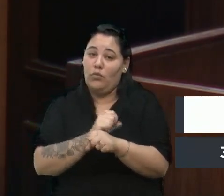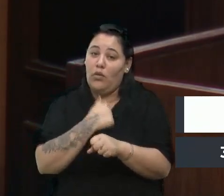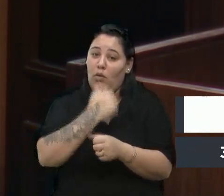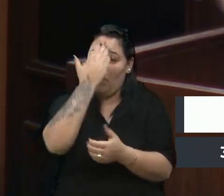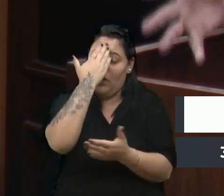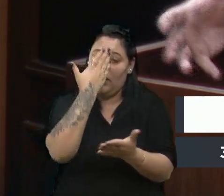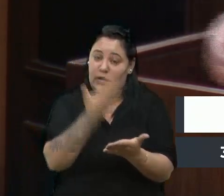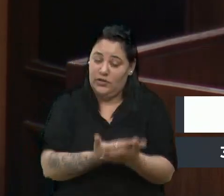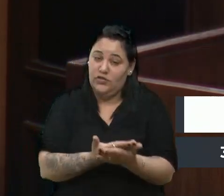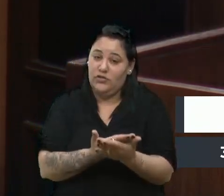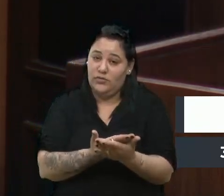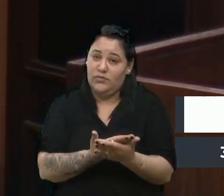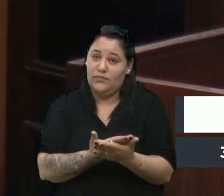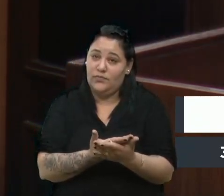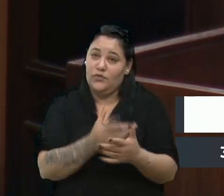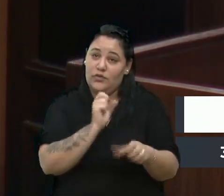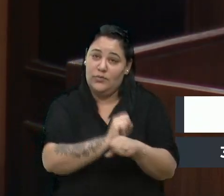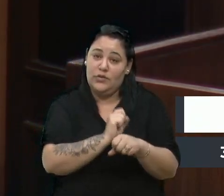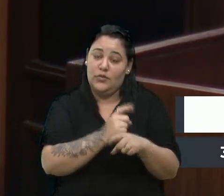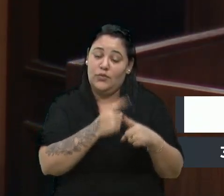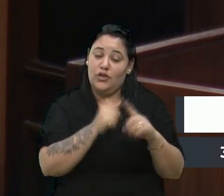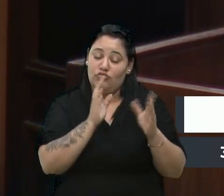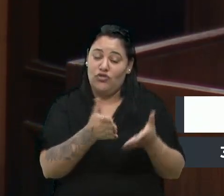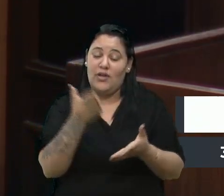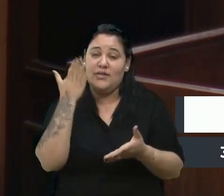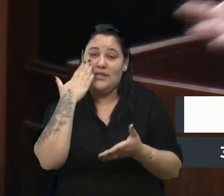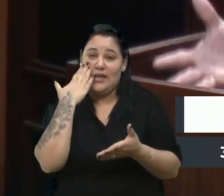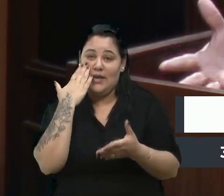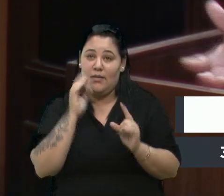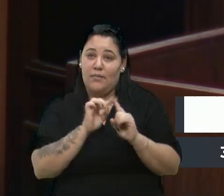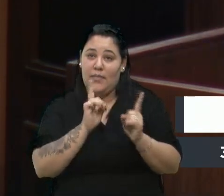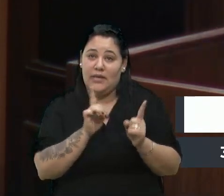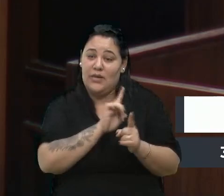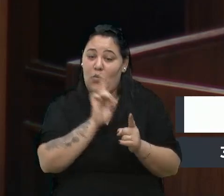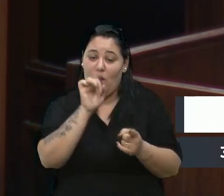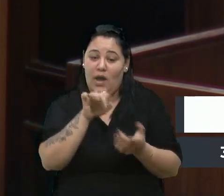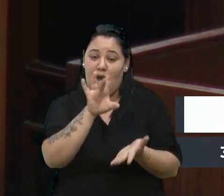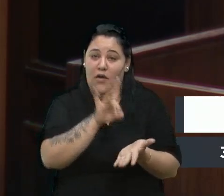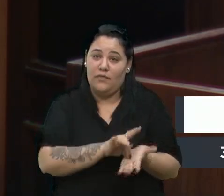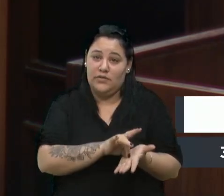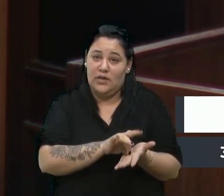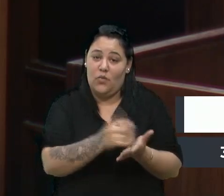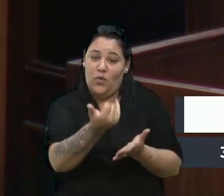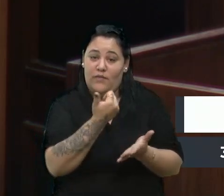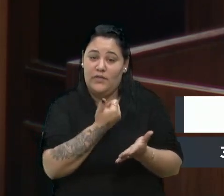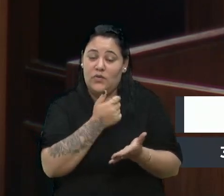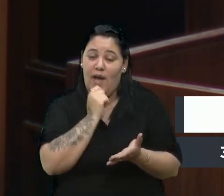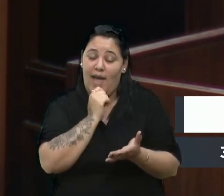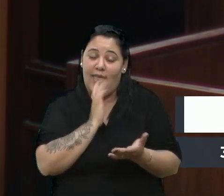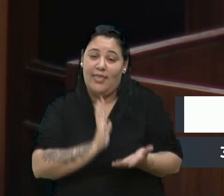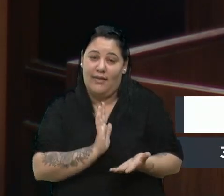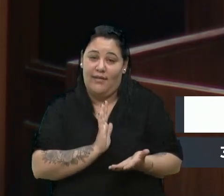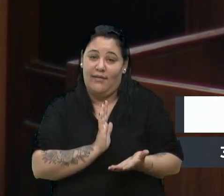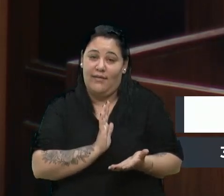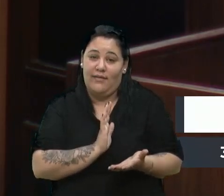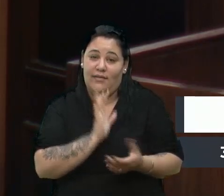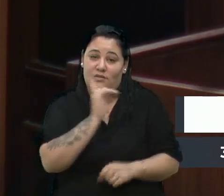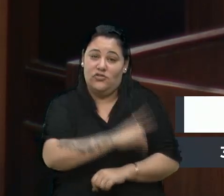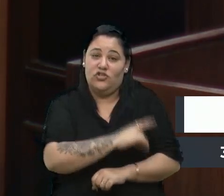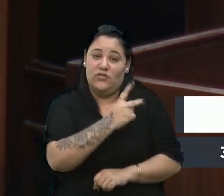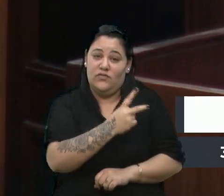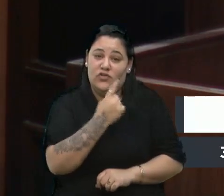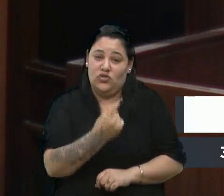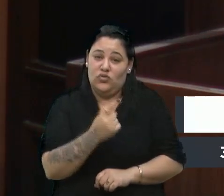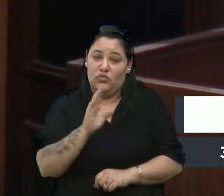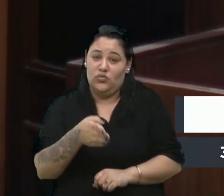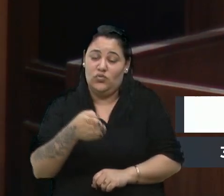que é um aguardo, porque eu já fiquei sabendo, mas não oficial, não me oficializaram ainda, que dia 21/11